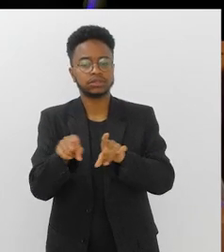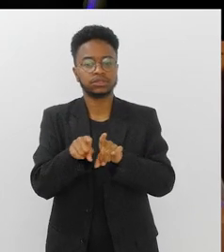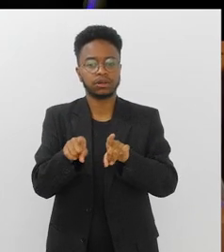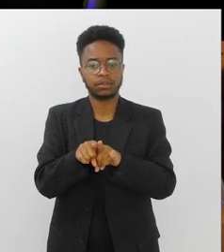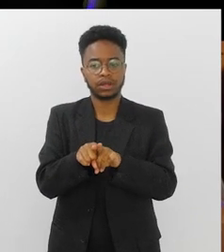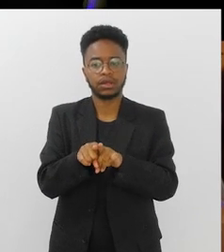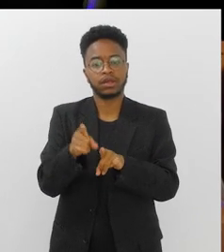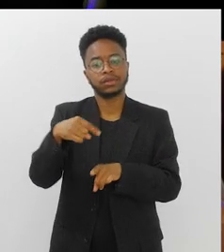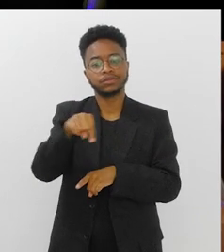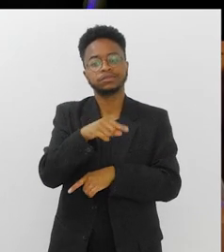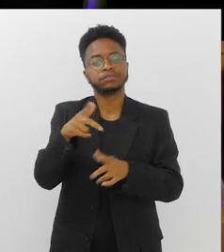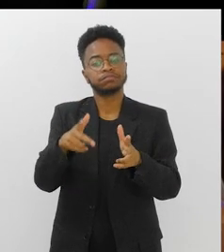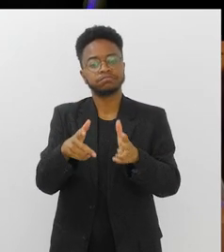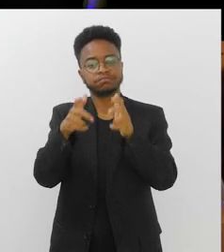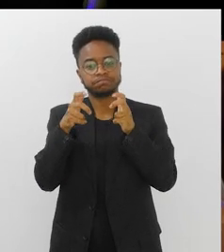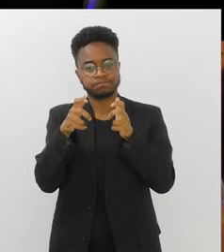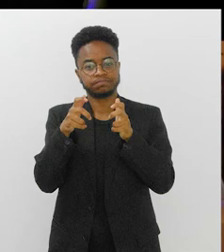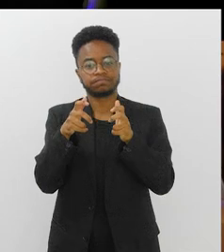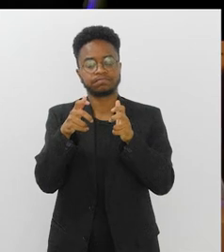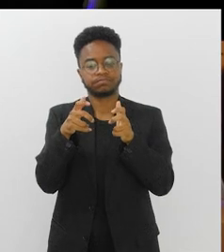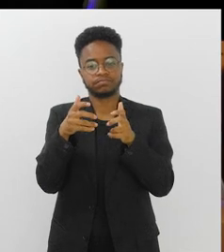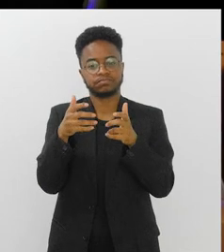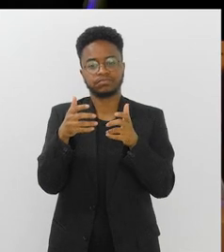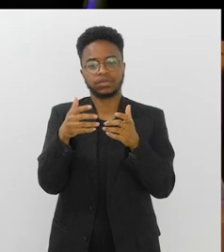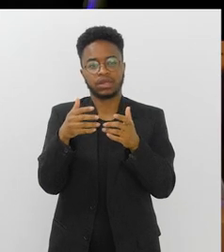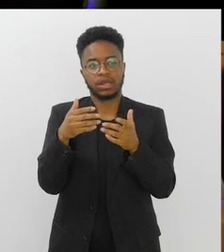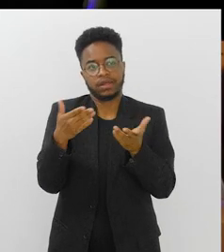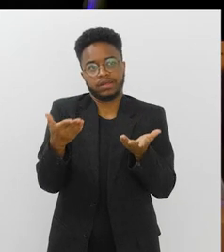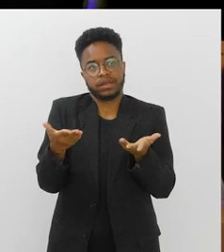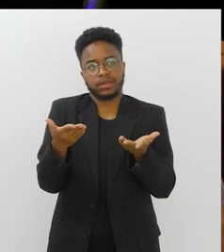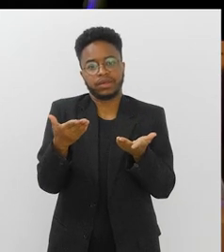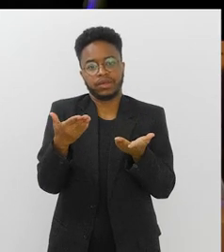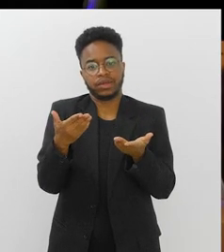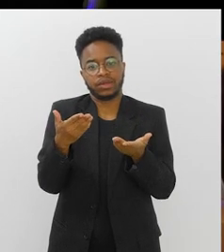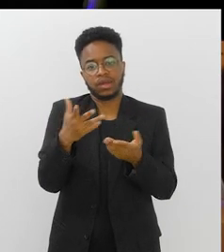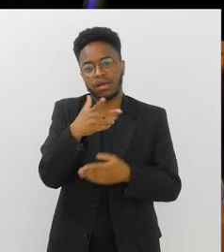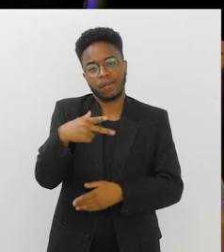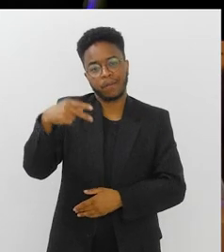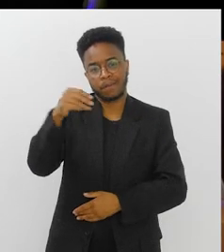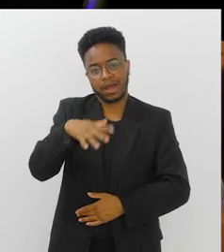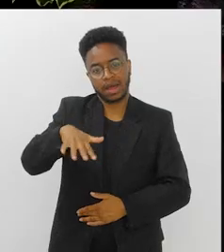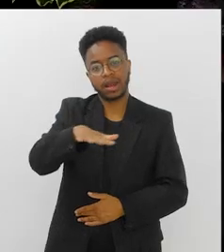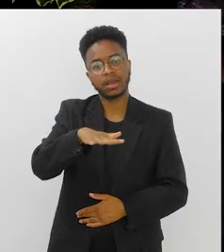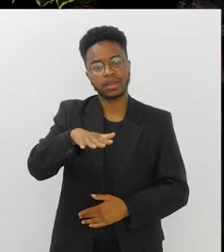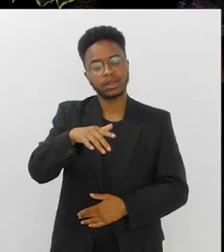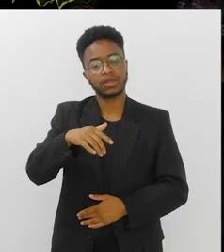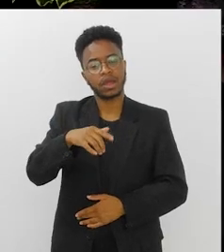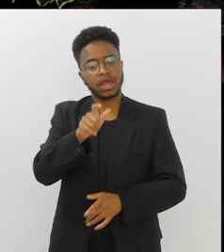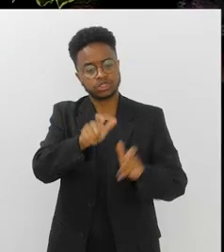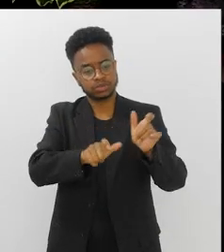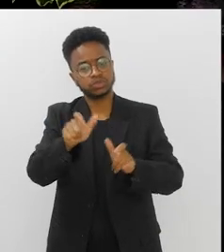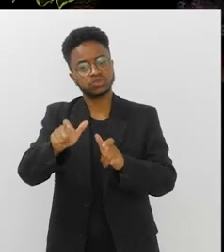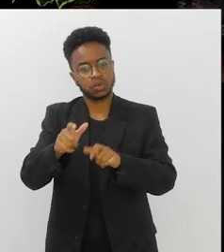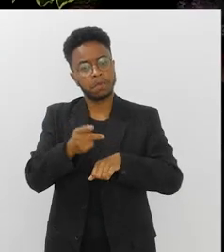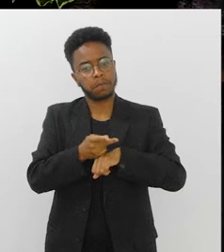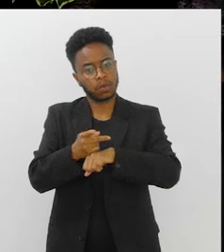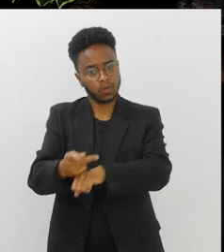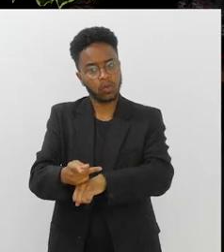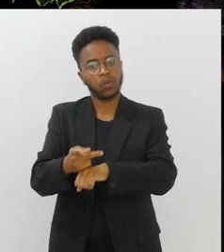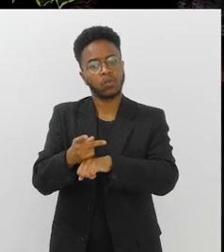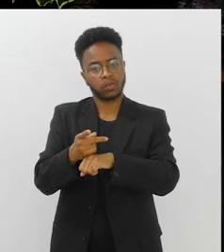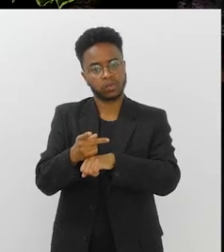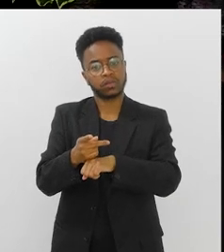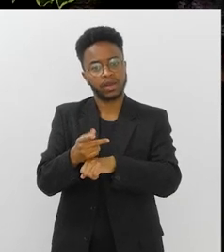do né de você ver eh de algum modo um pouco mais sobre o paralímpico eh as pessoas procuram o